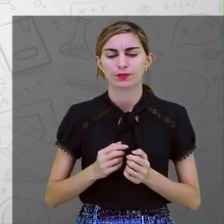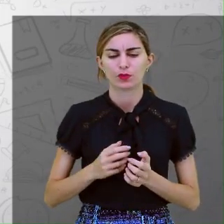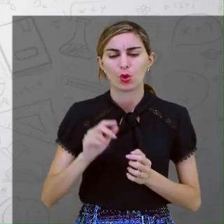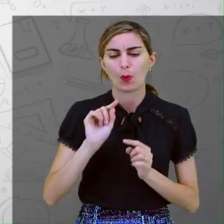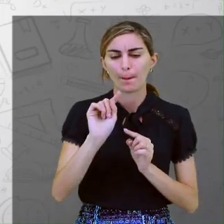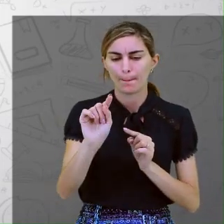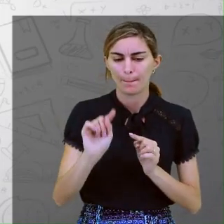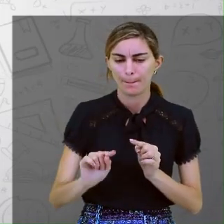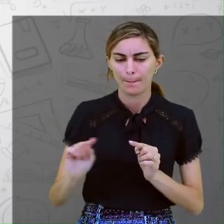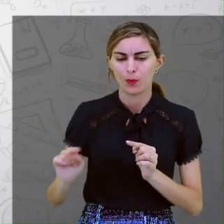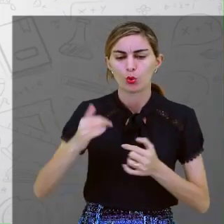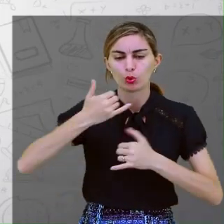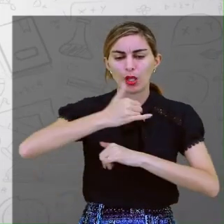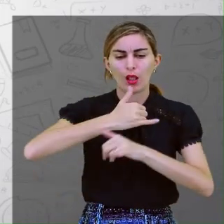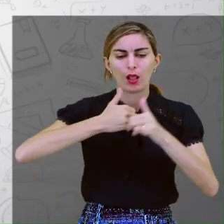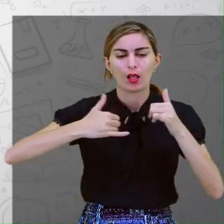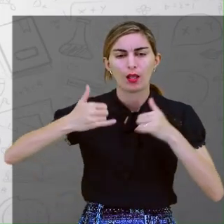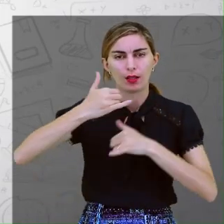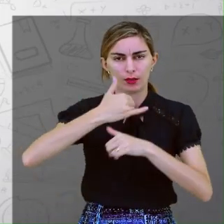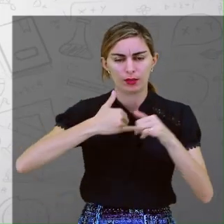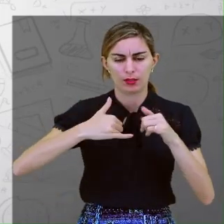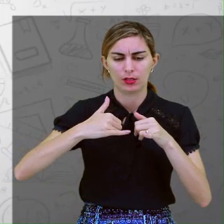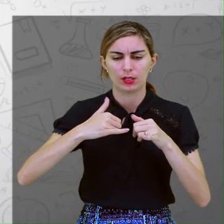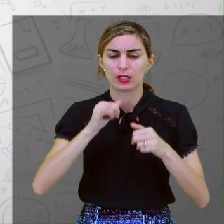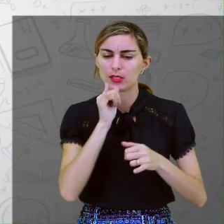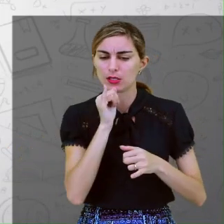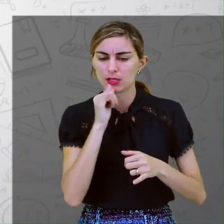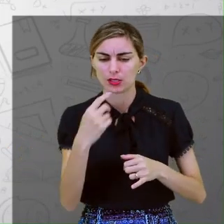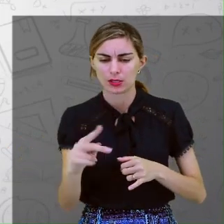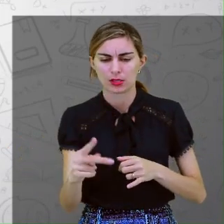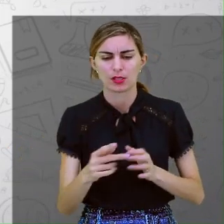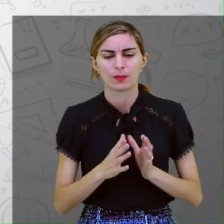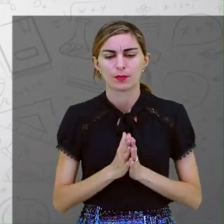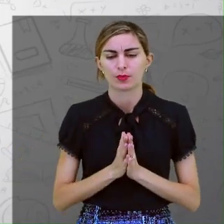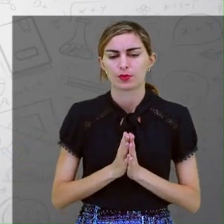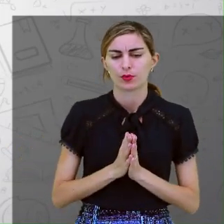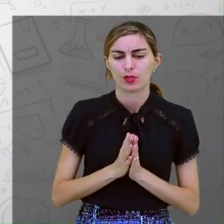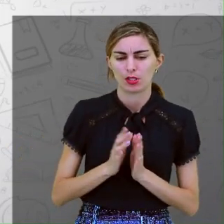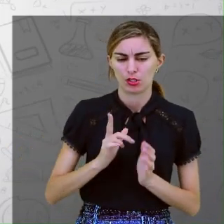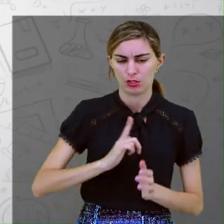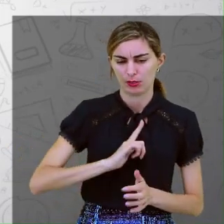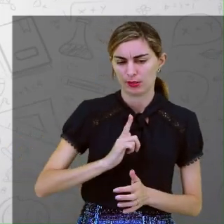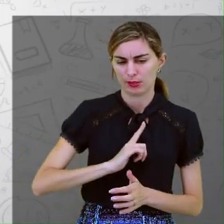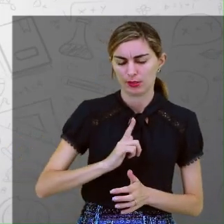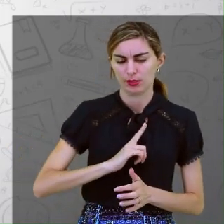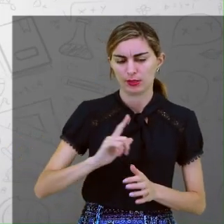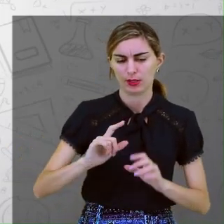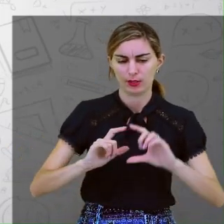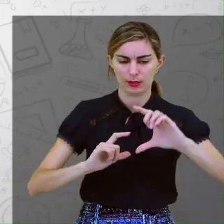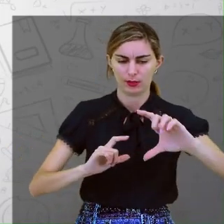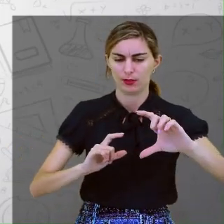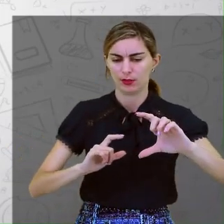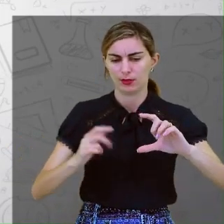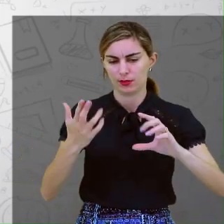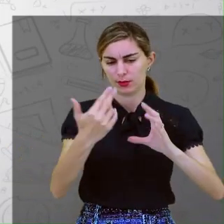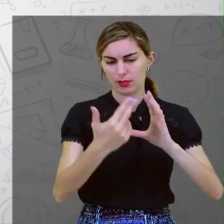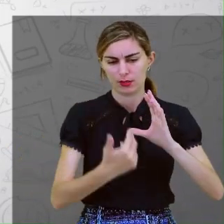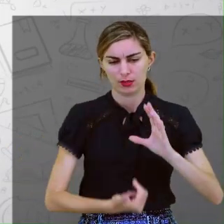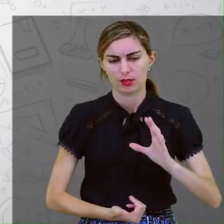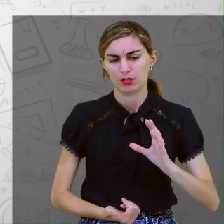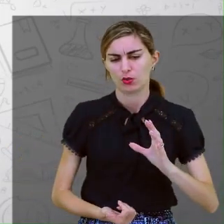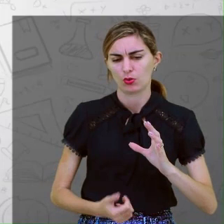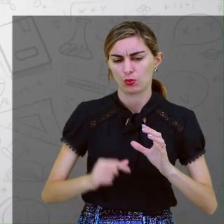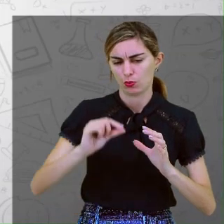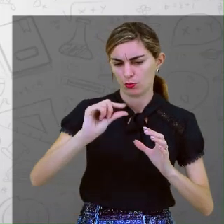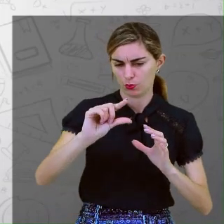dos pontos de elétrica e hidráulica. Nesse exemplo aqui, a gente tem a planta de layout